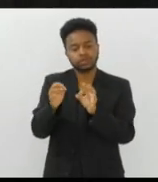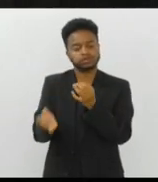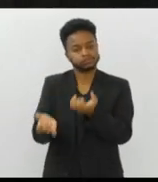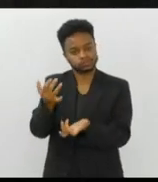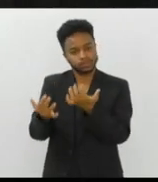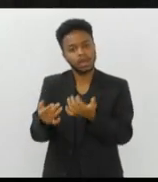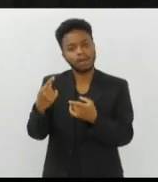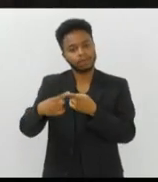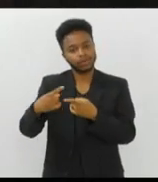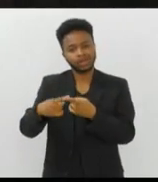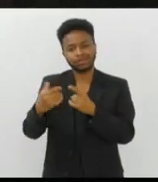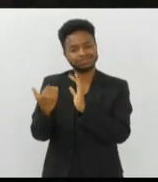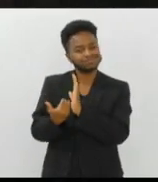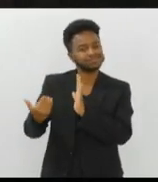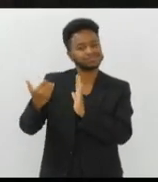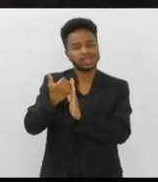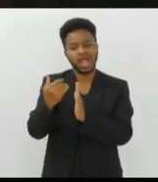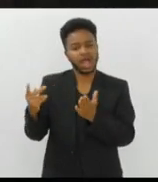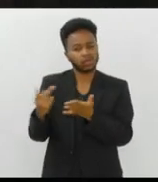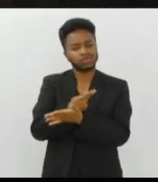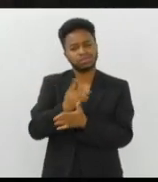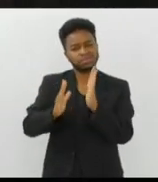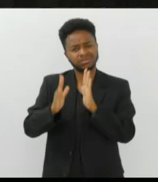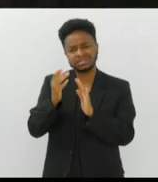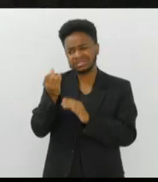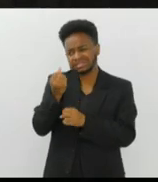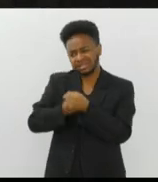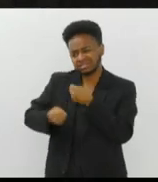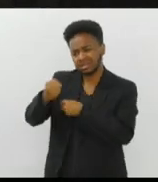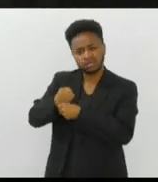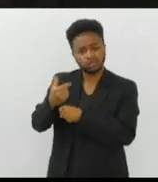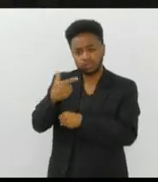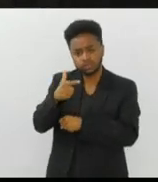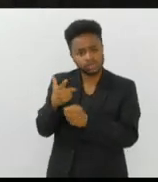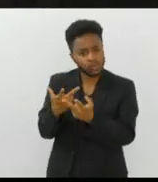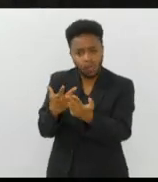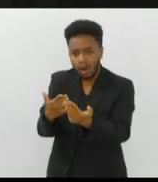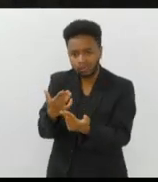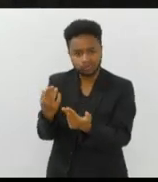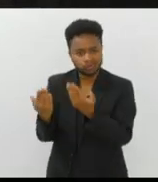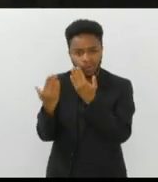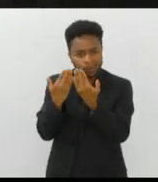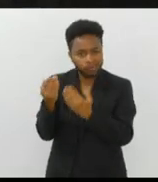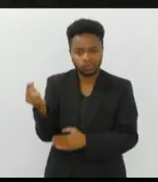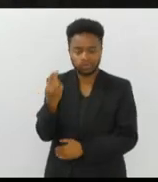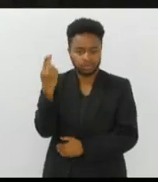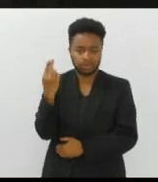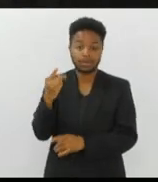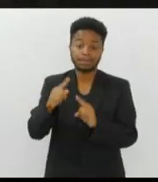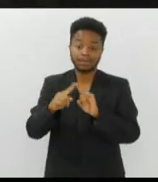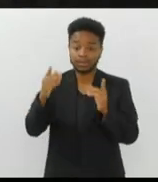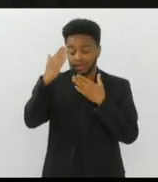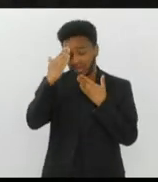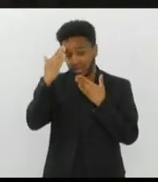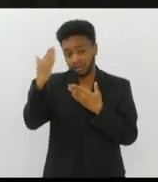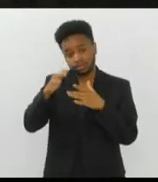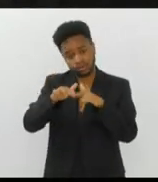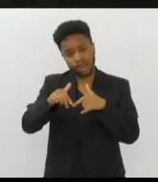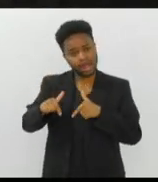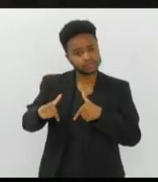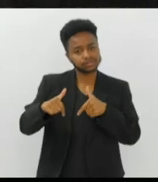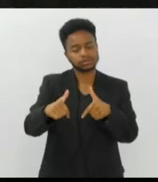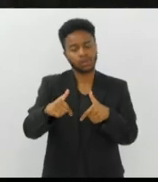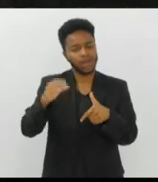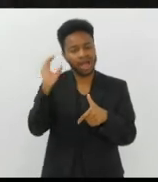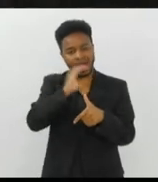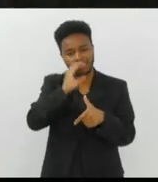incêndio dos maiores, há 6 anos não tinha, 5, 6 anos não tinham esses incêndios, mas graças à pronta atuação